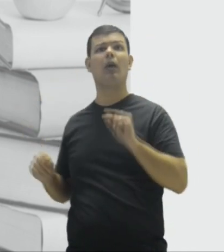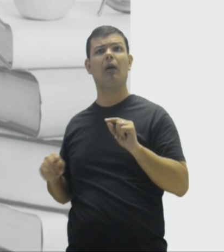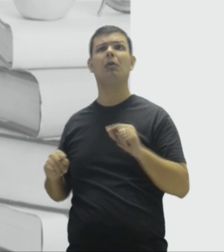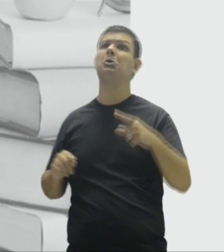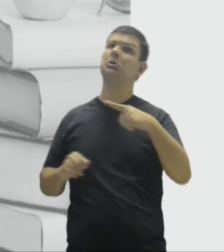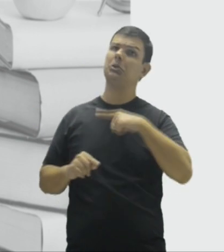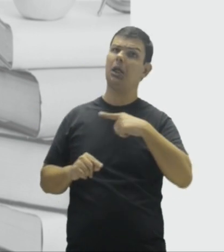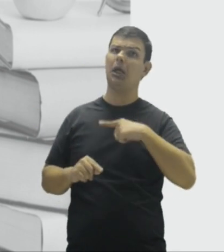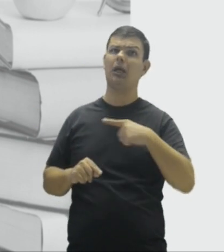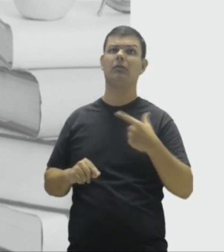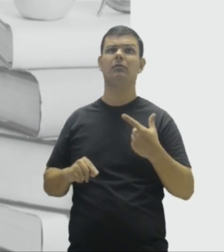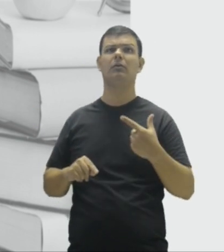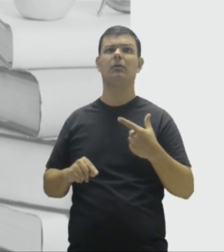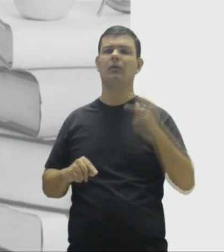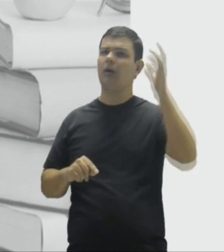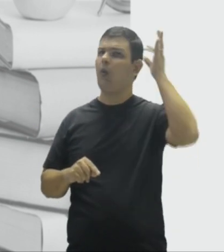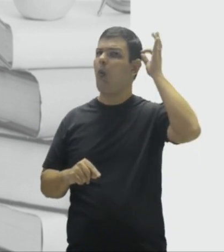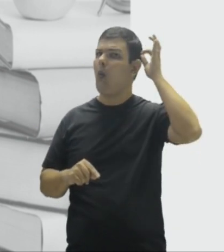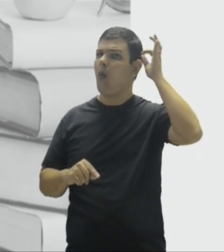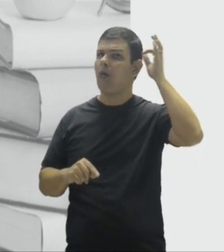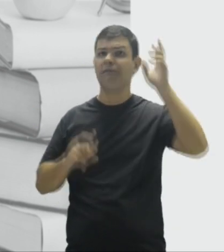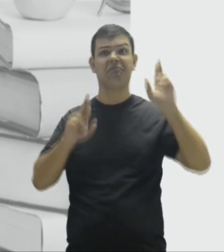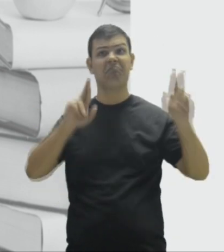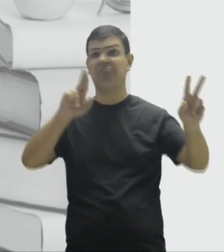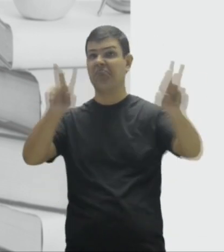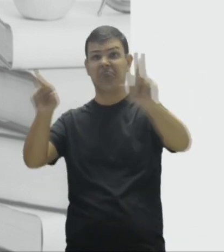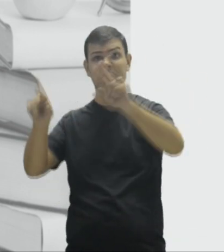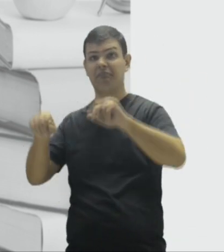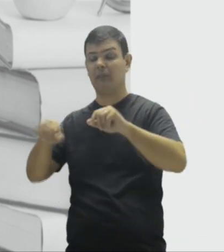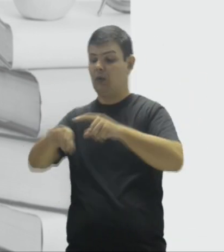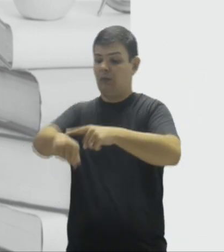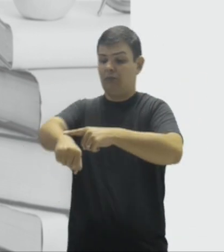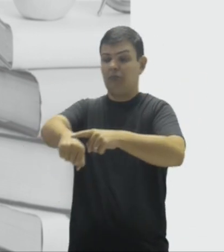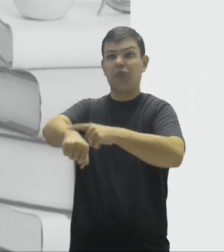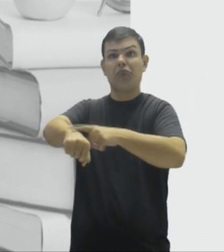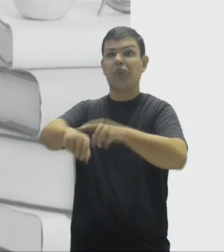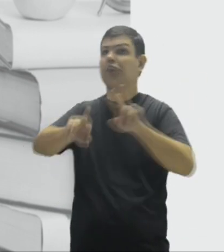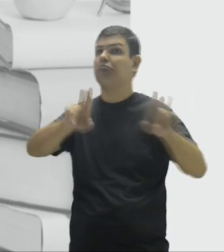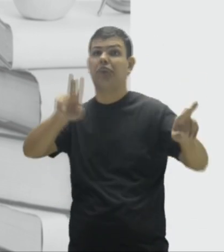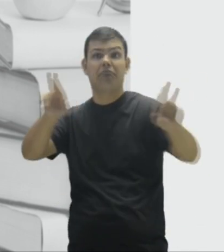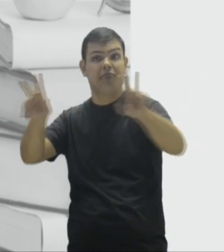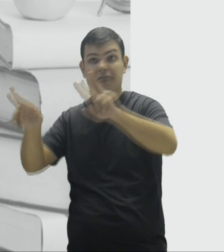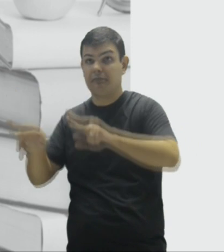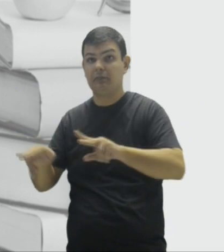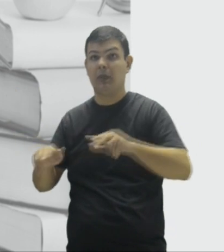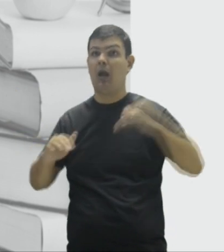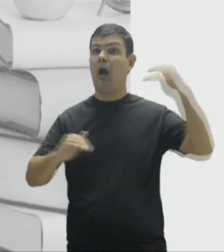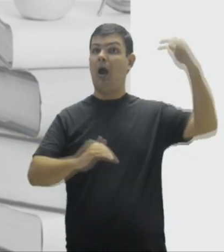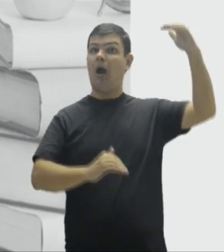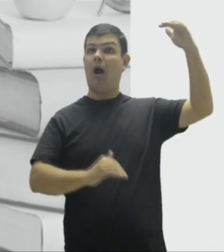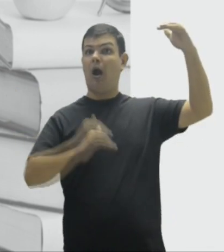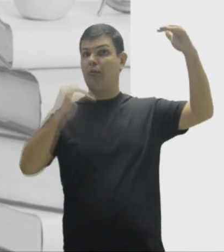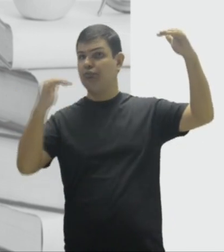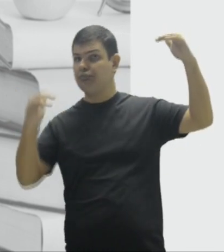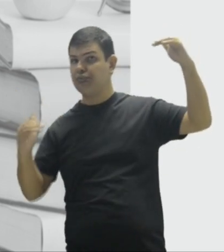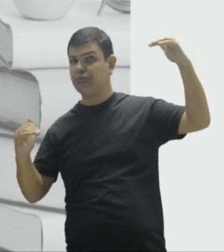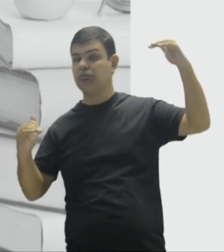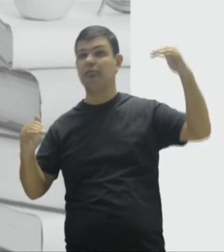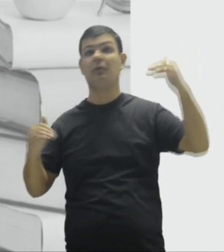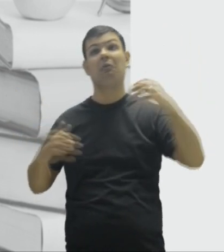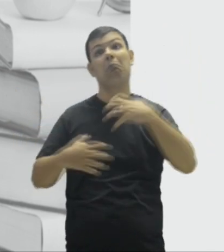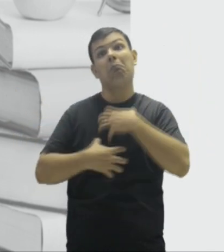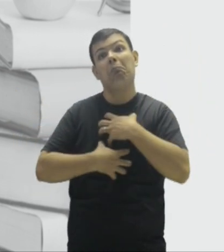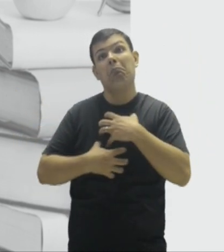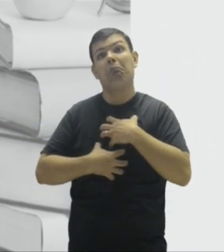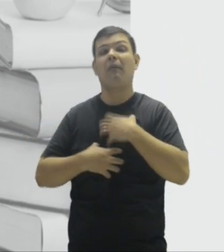Elas têm um tipo de cabelo diferente, cor da pele diferente, altura, um jeito de